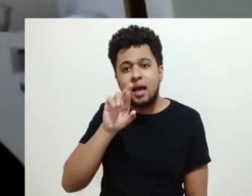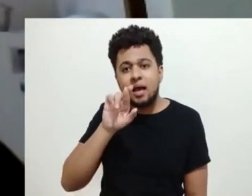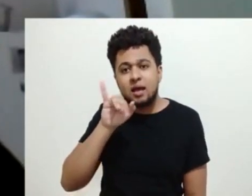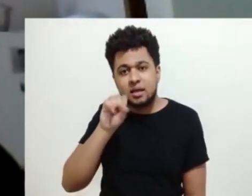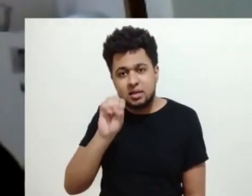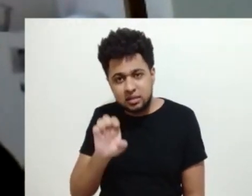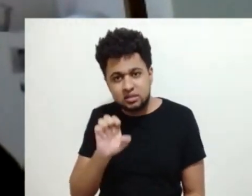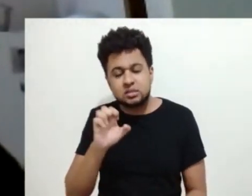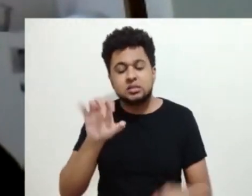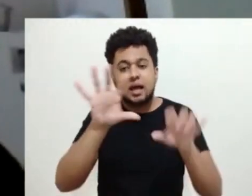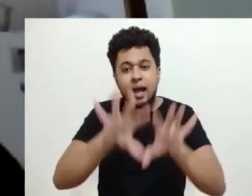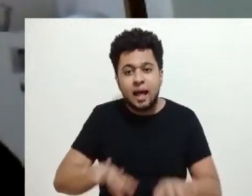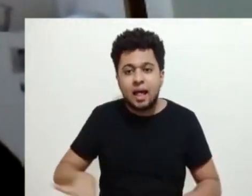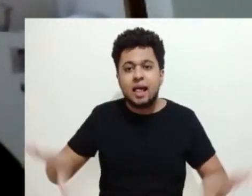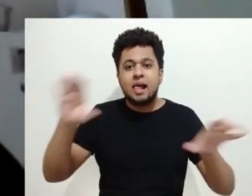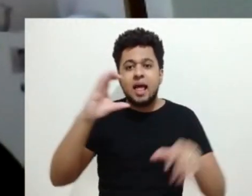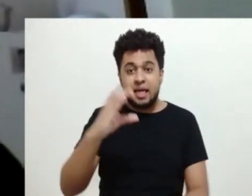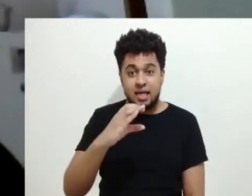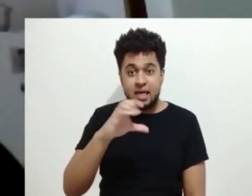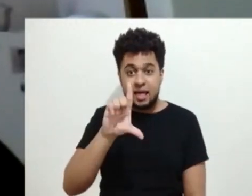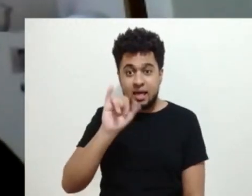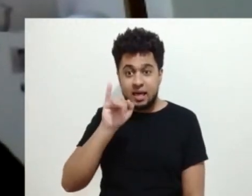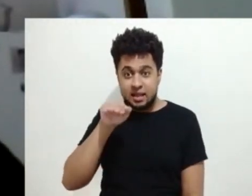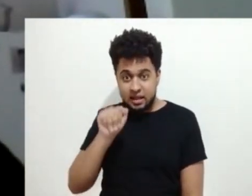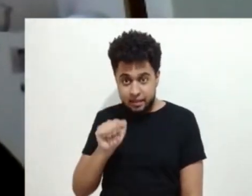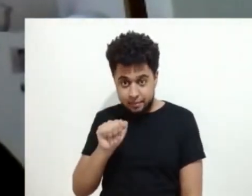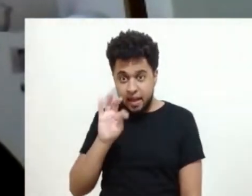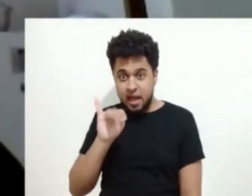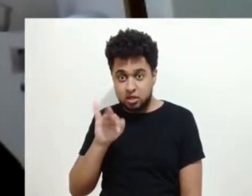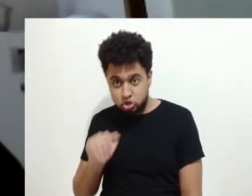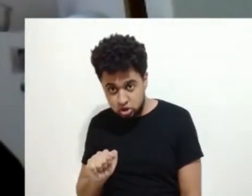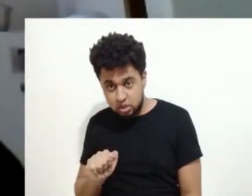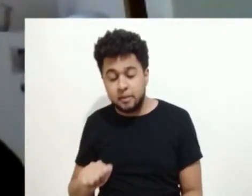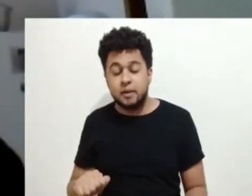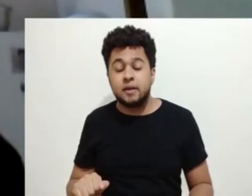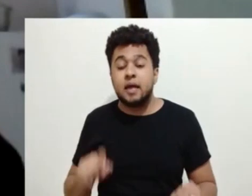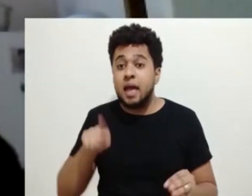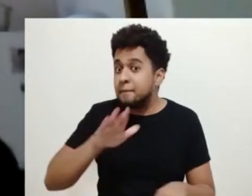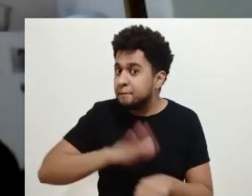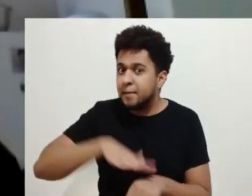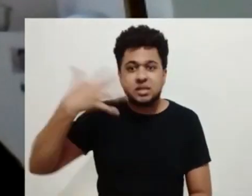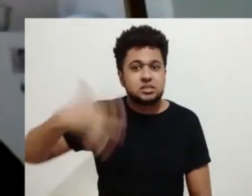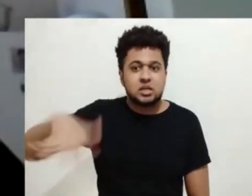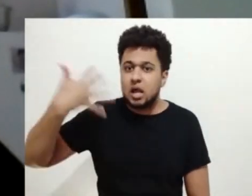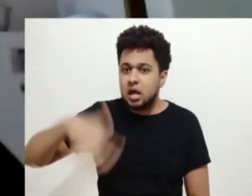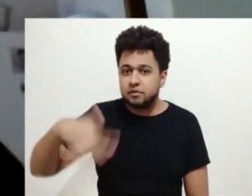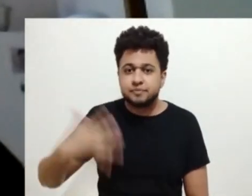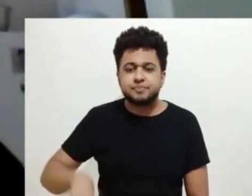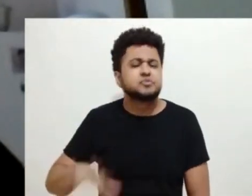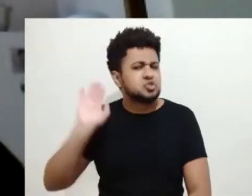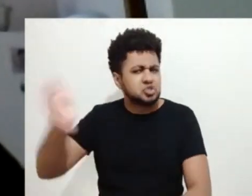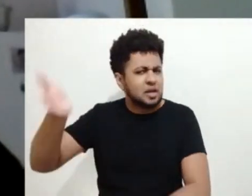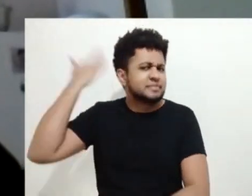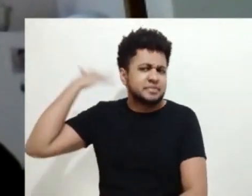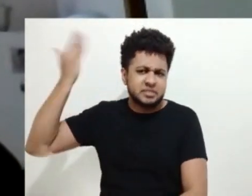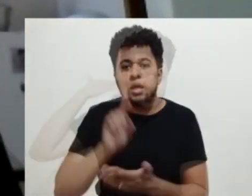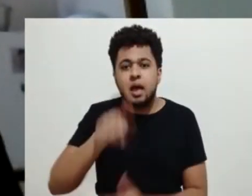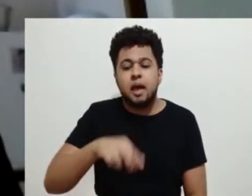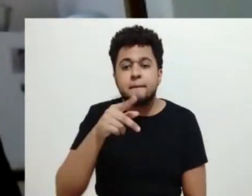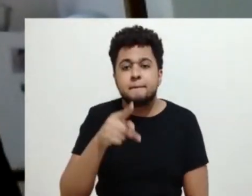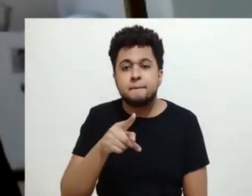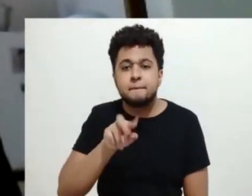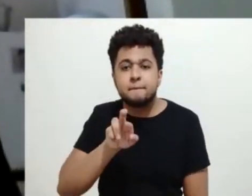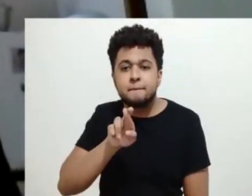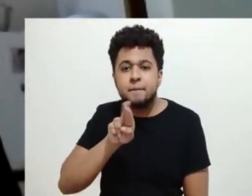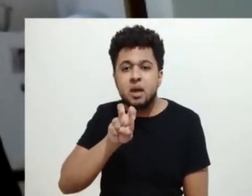A Covid é a emergência que está agora, mas a gente tem uma crise climática e ambiental que é muito mais grave.